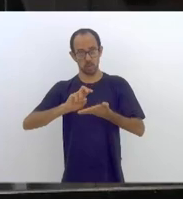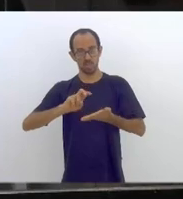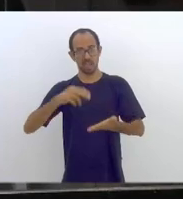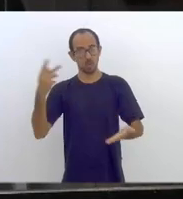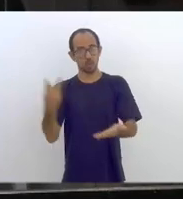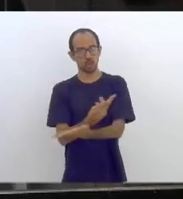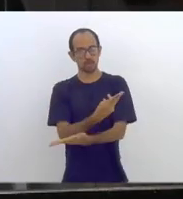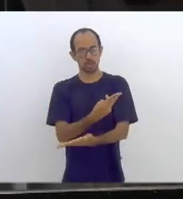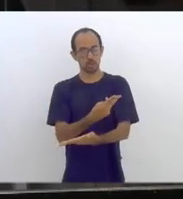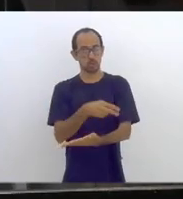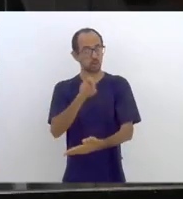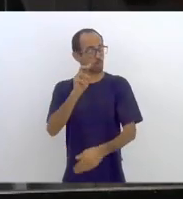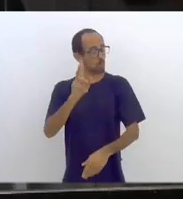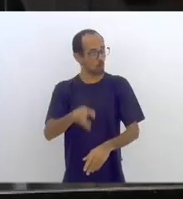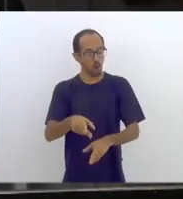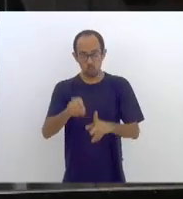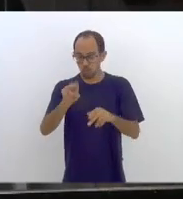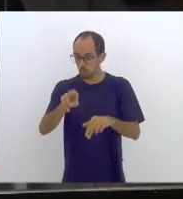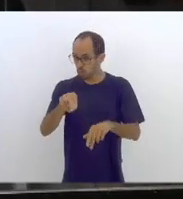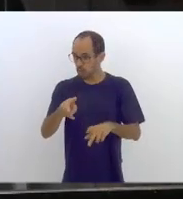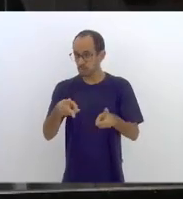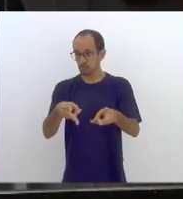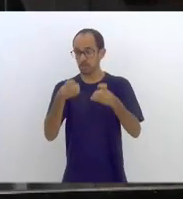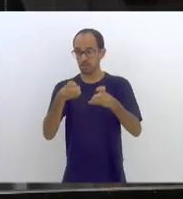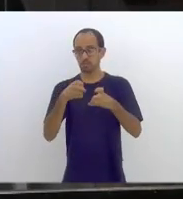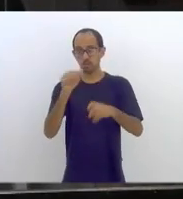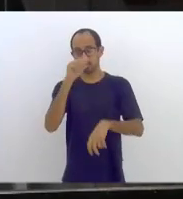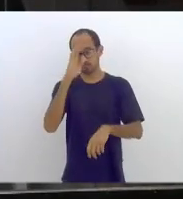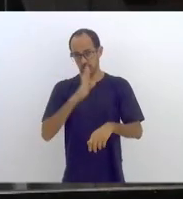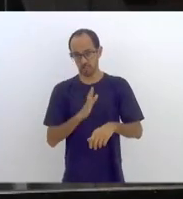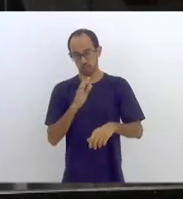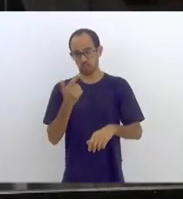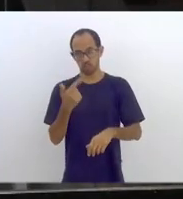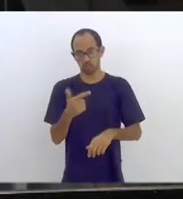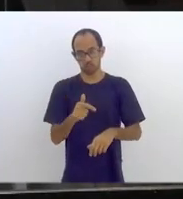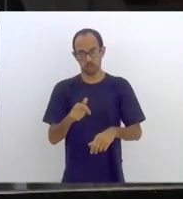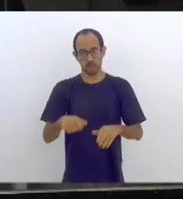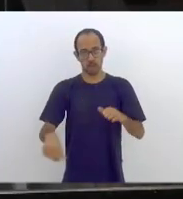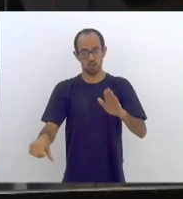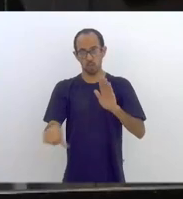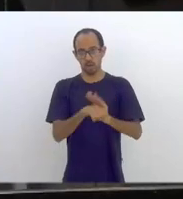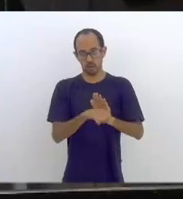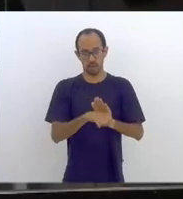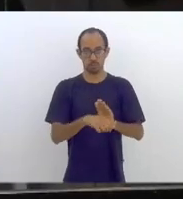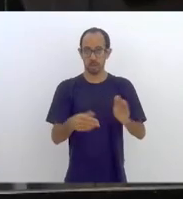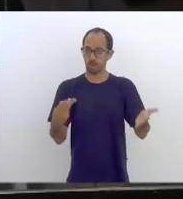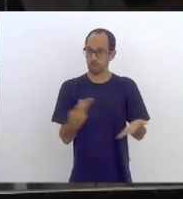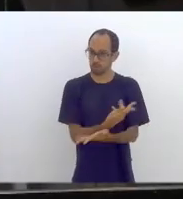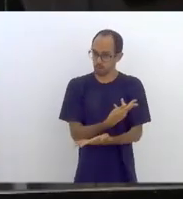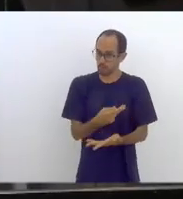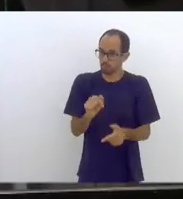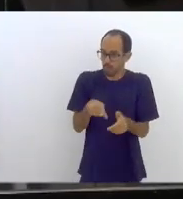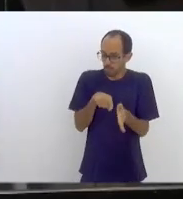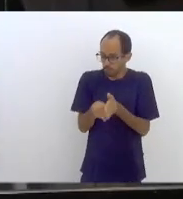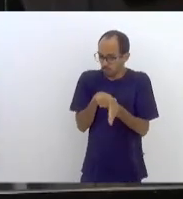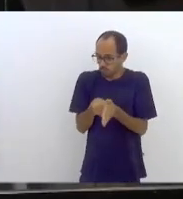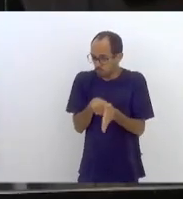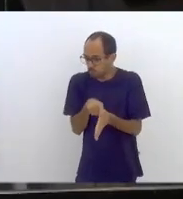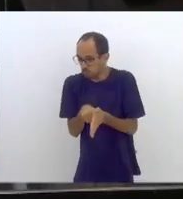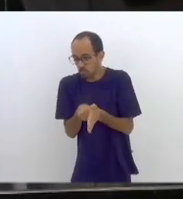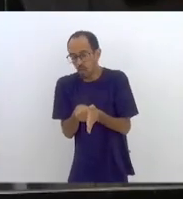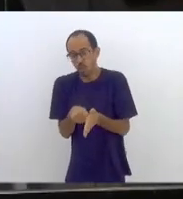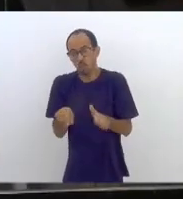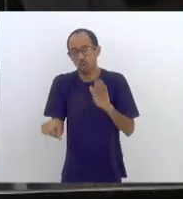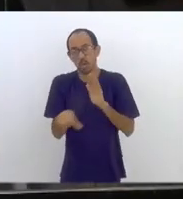sem um fato determinado para ser investigado sem um crime cometido para investigar crimes futuros